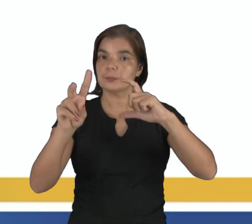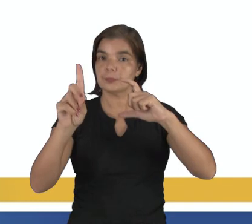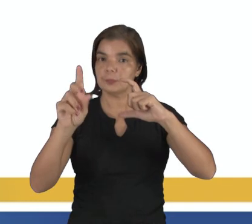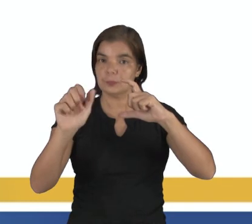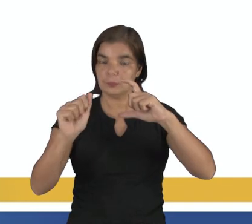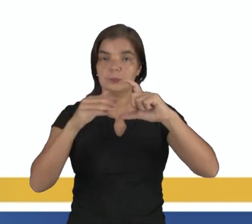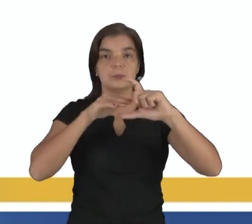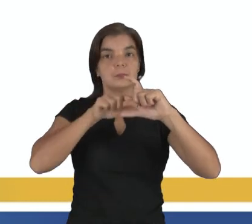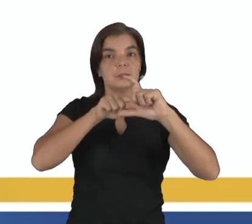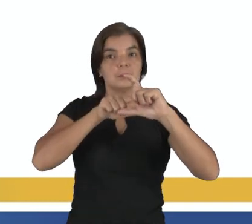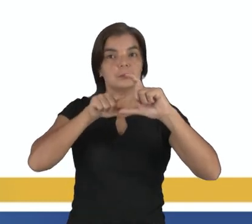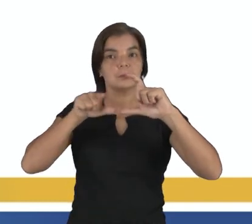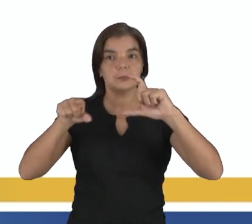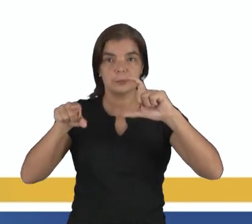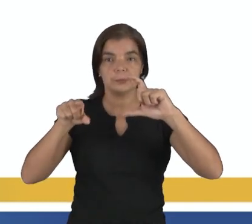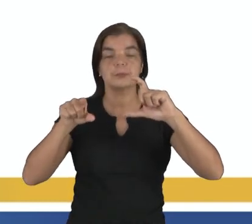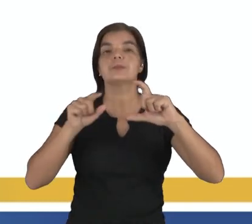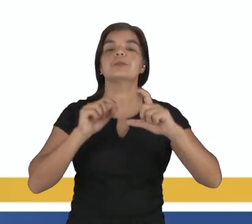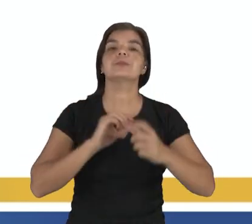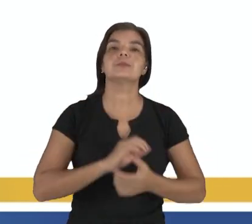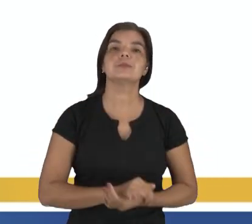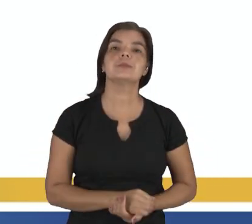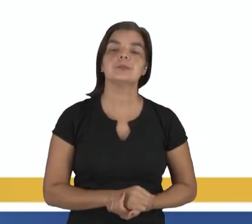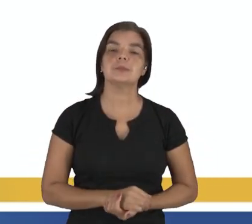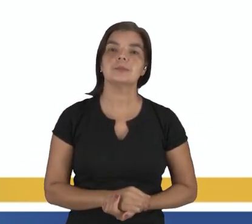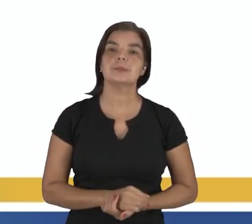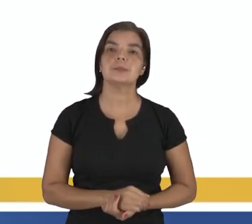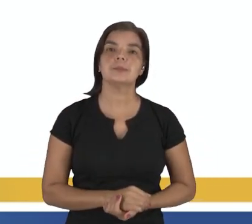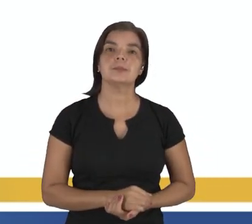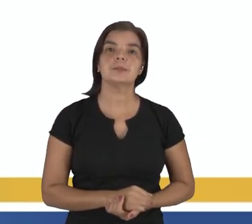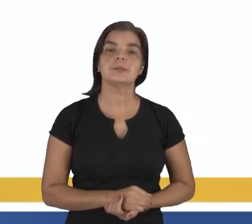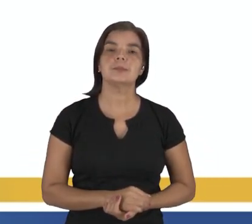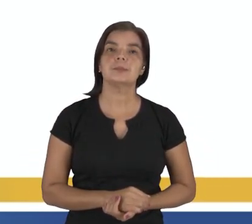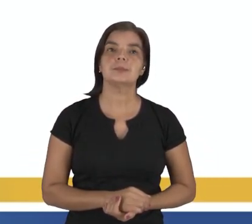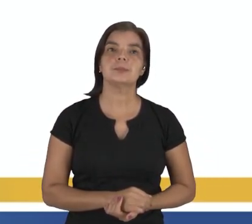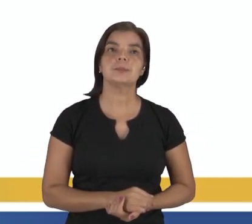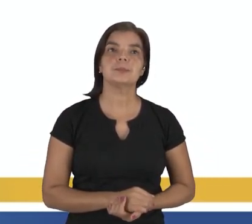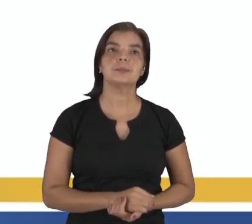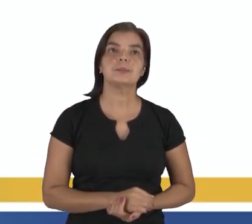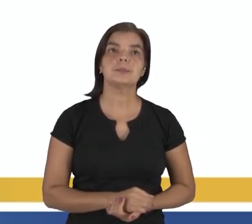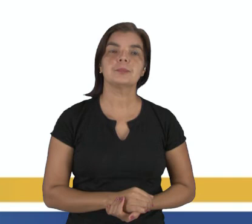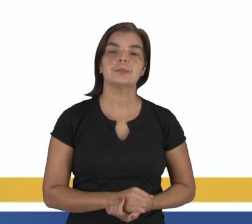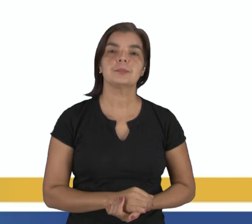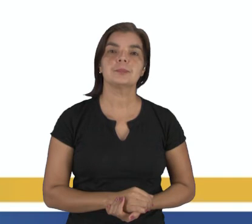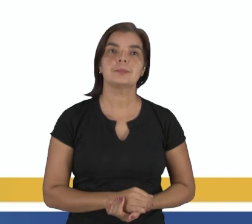abaixo, tá? Bem mostrado no desenho.